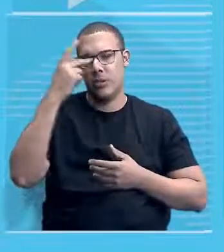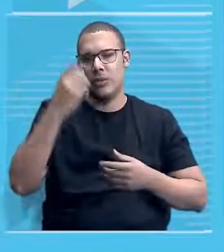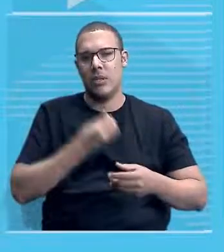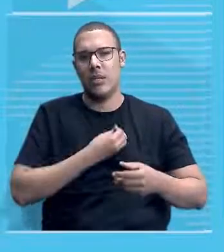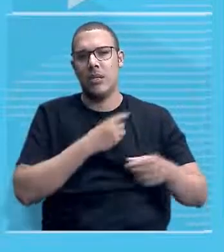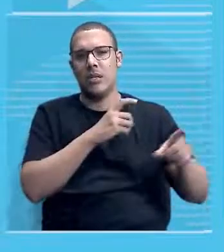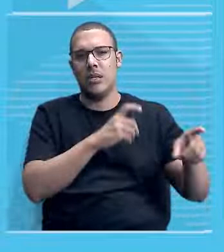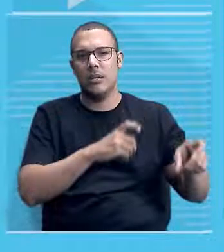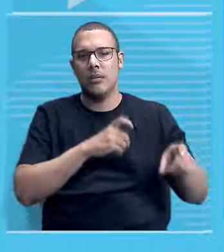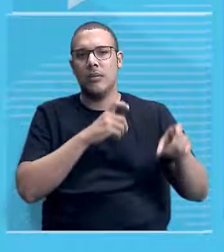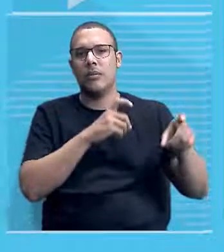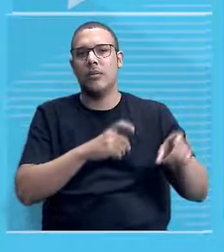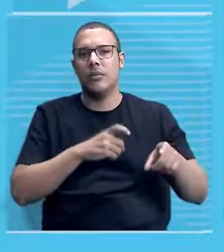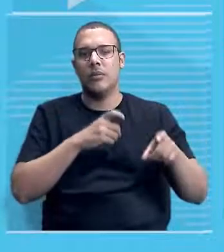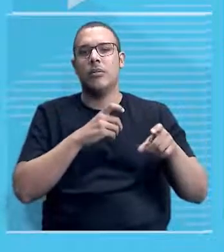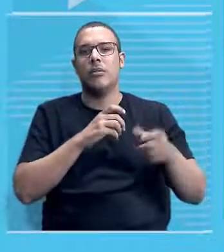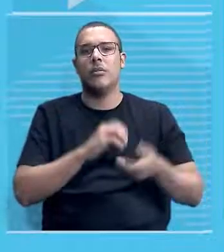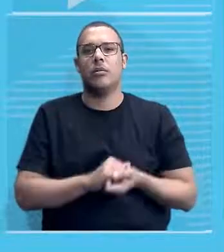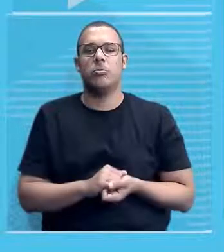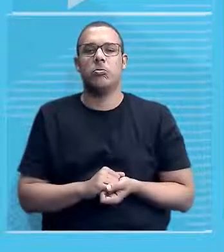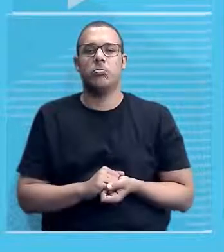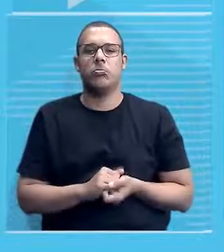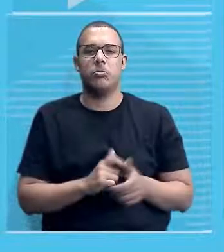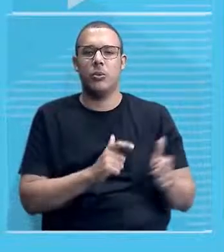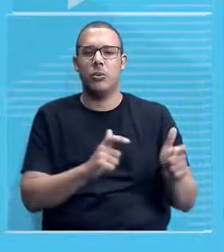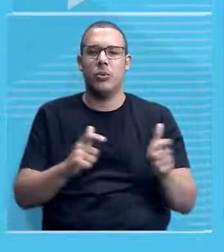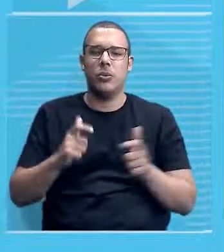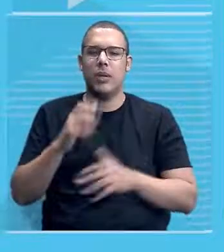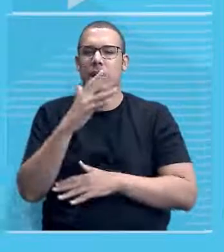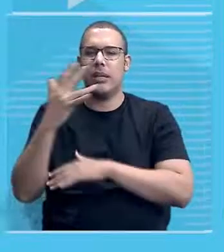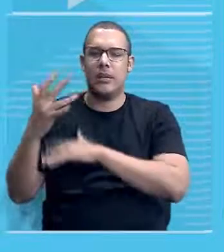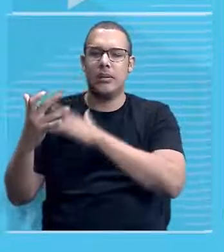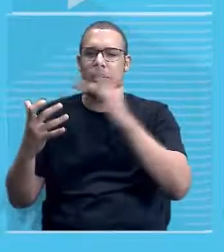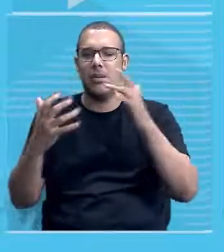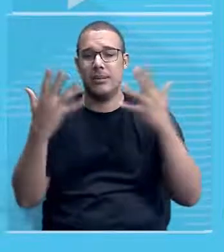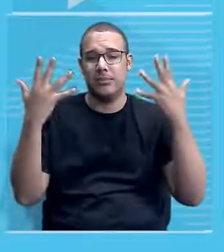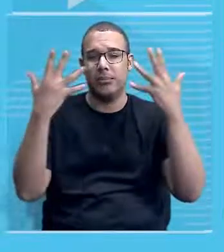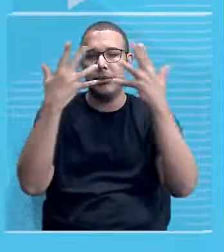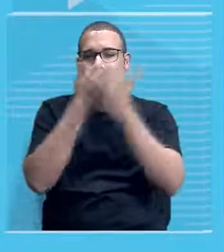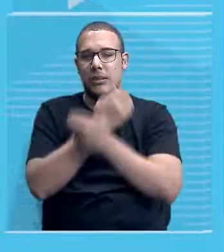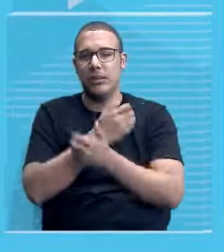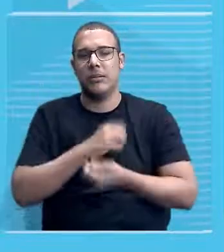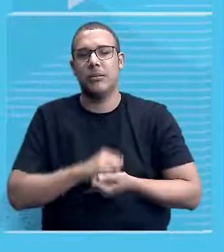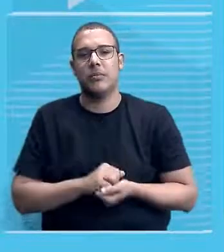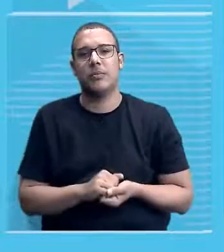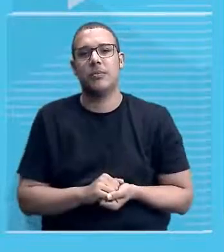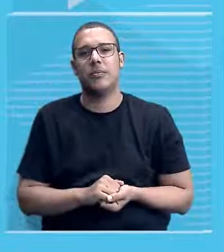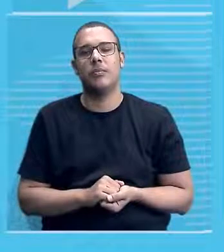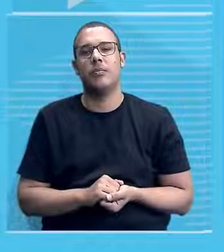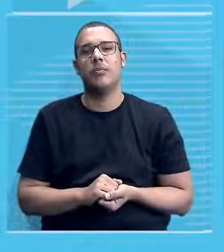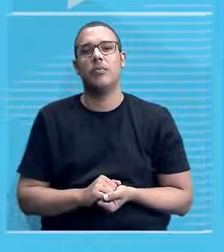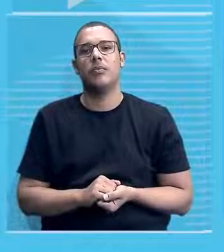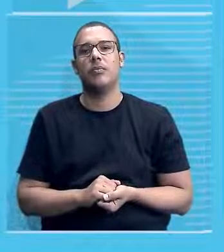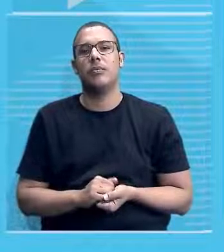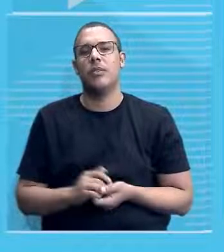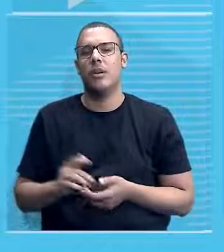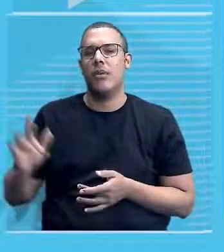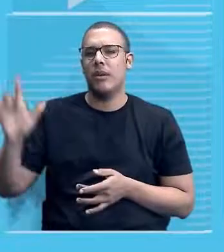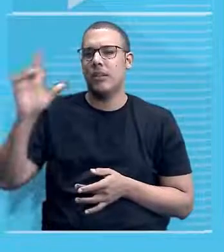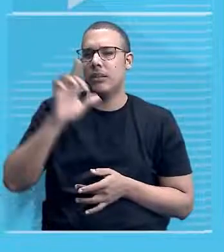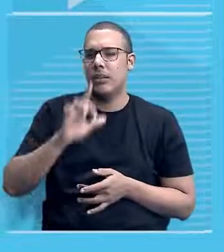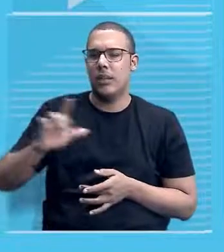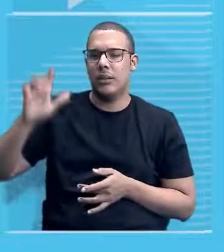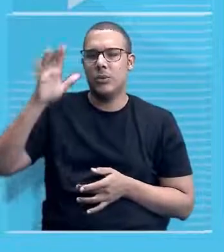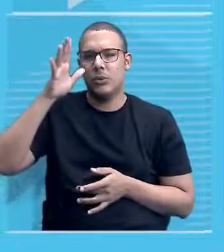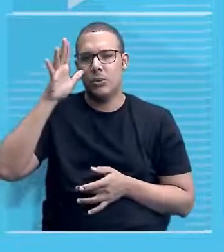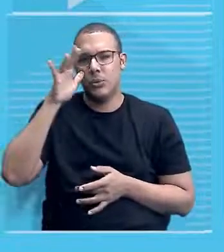as ninfas o lugar de beleza com a natureza Olha aí né Essa literatura ela é muito curiosa